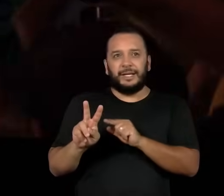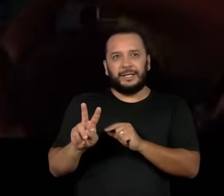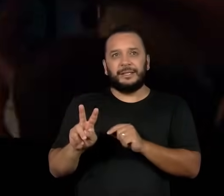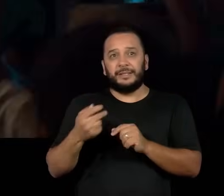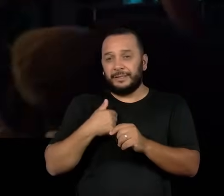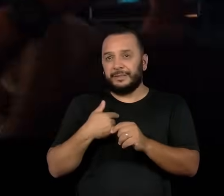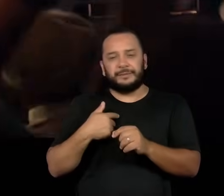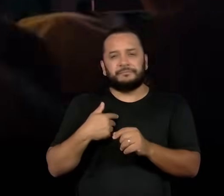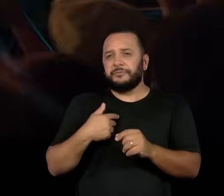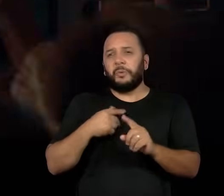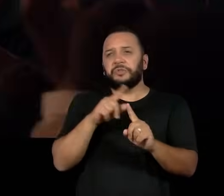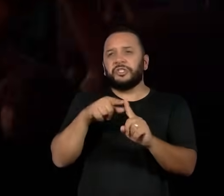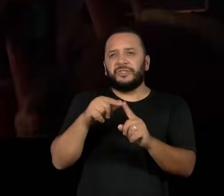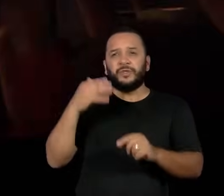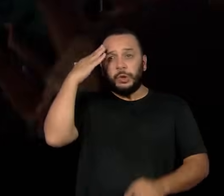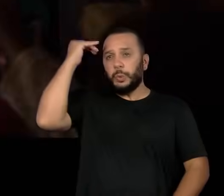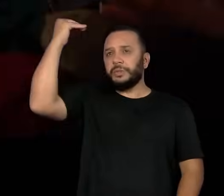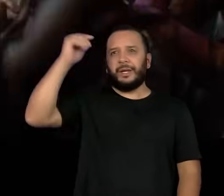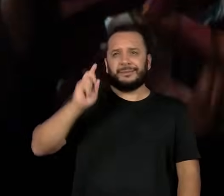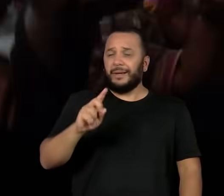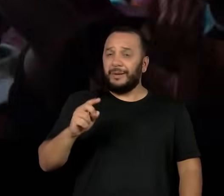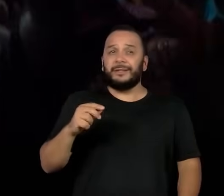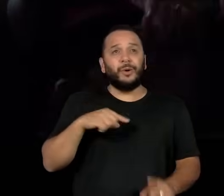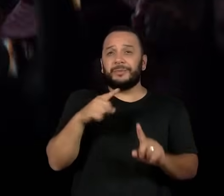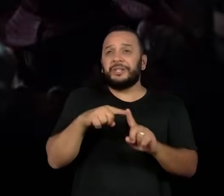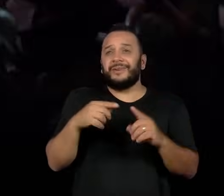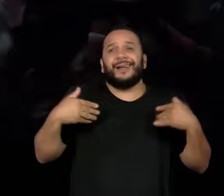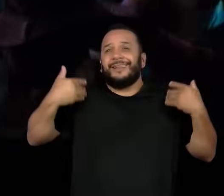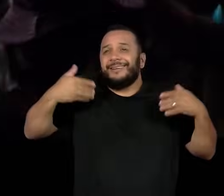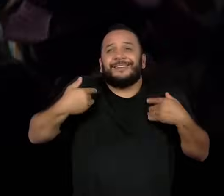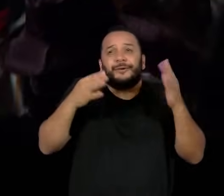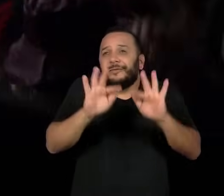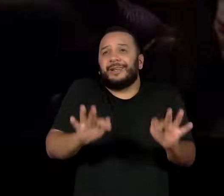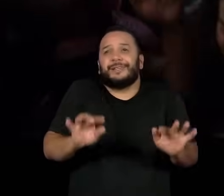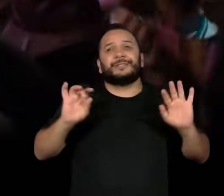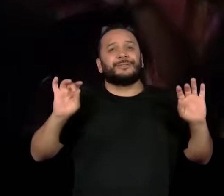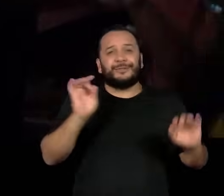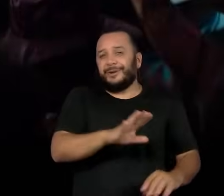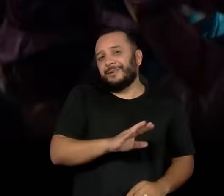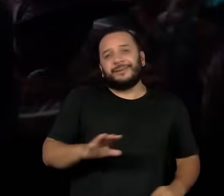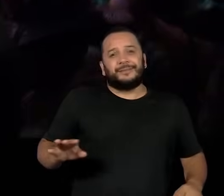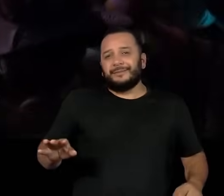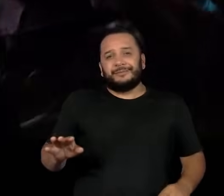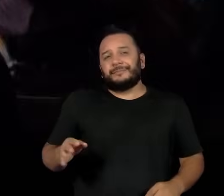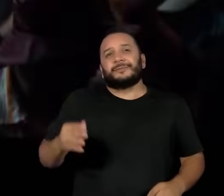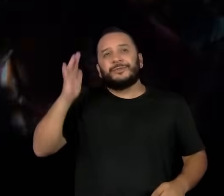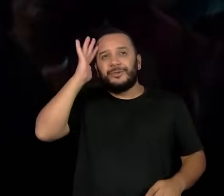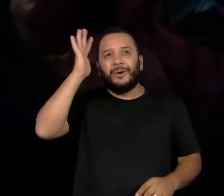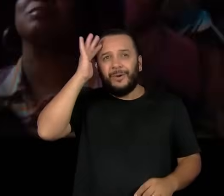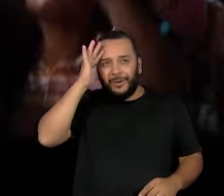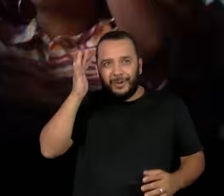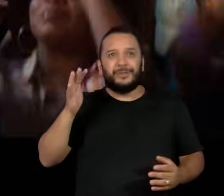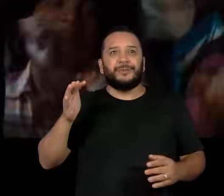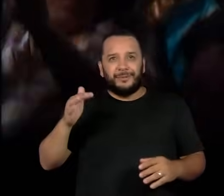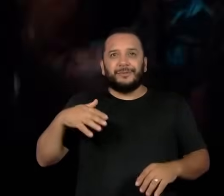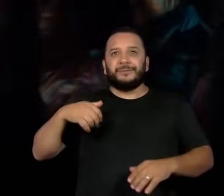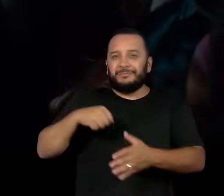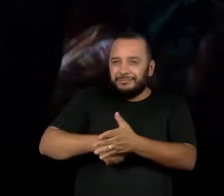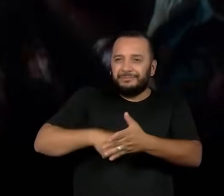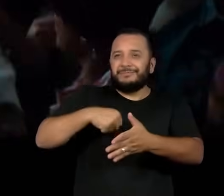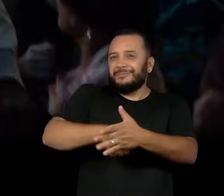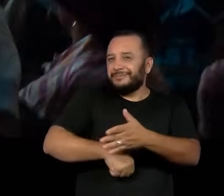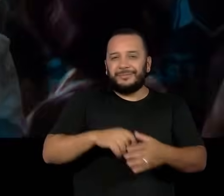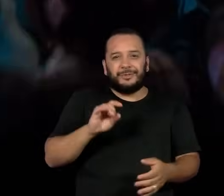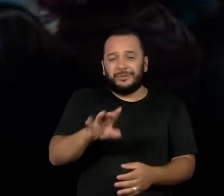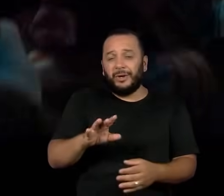a busca da alegria, sabe? De querer ser feliz mesmo, de seguir o sonho, procurar realizar o sonho. Eu acho que o